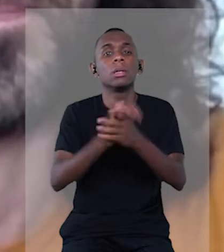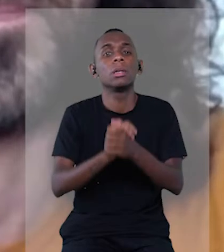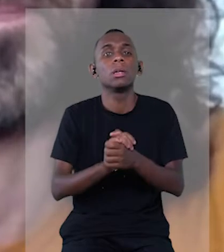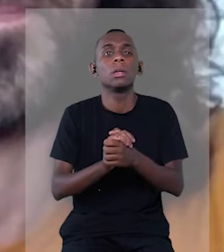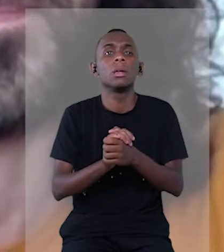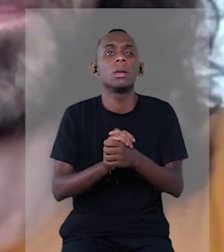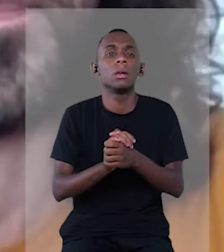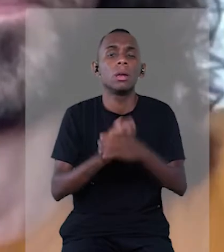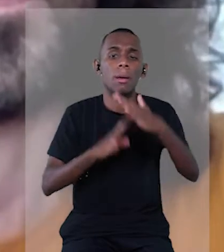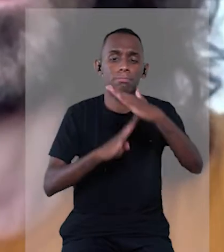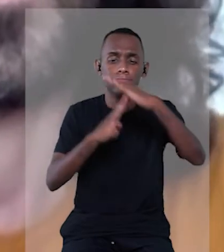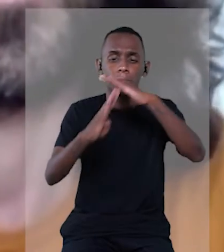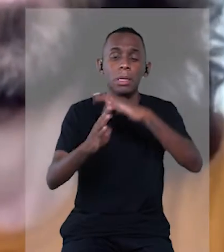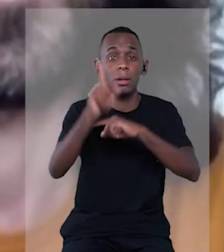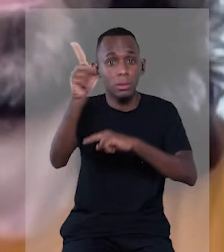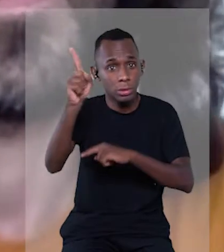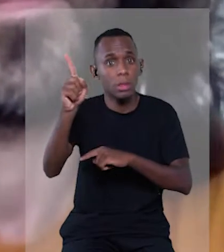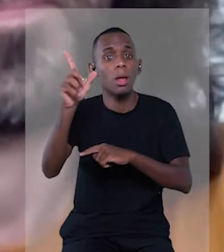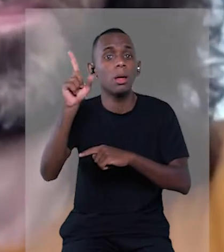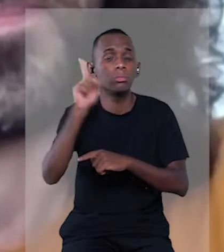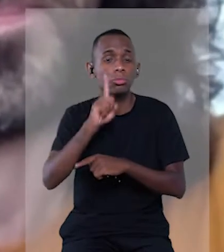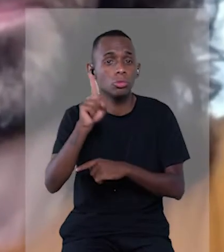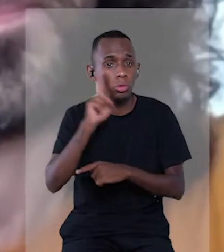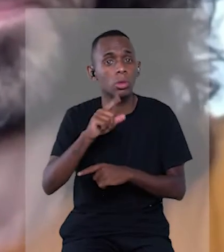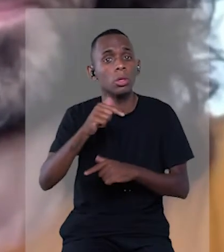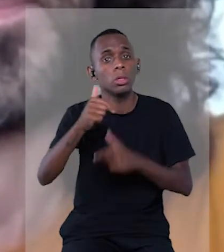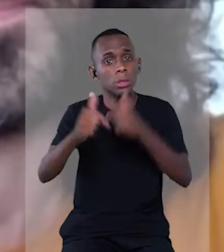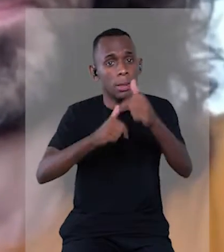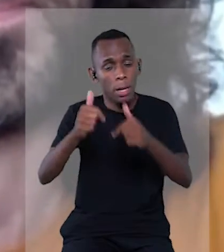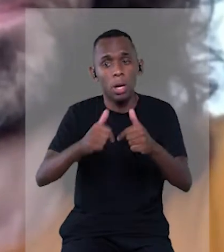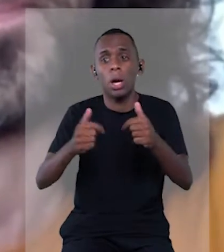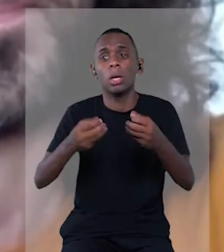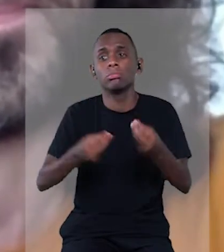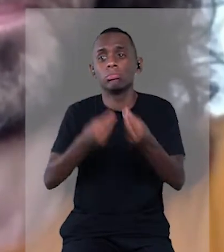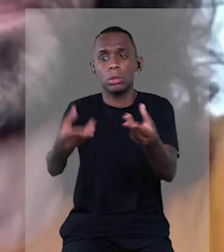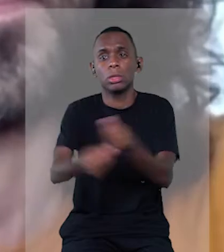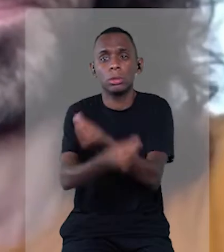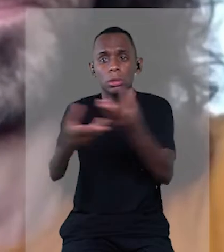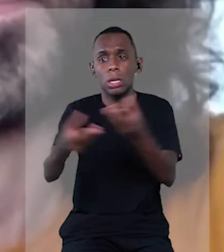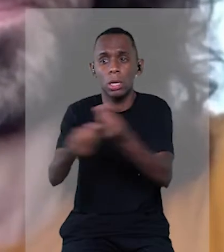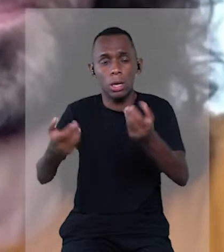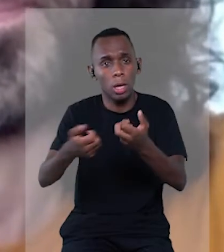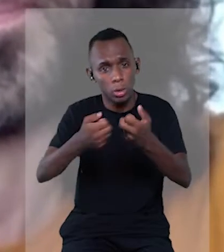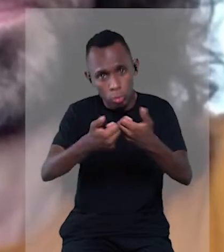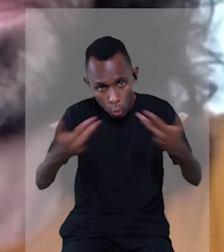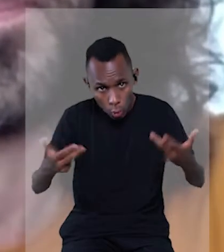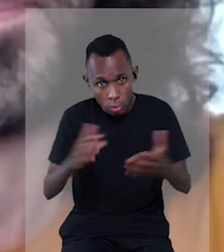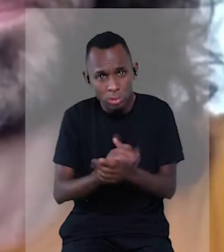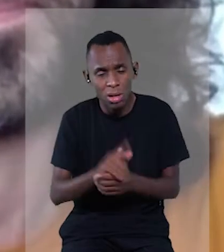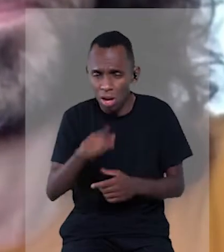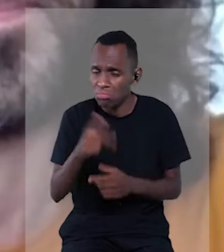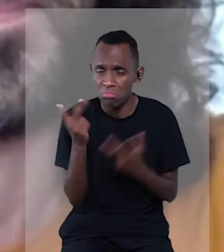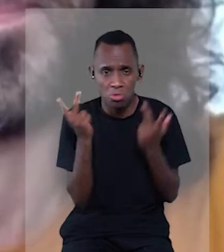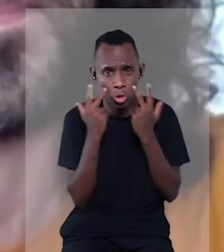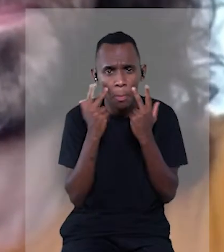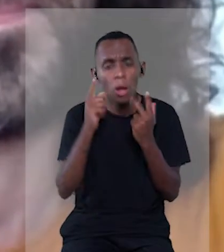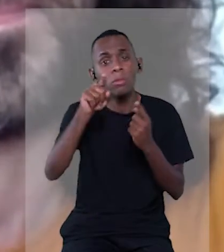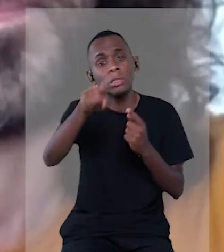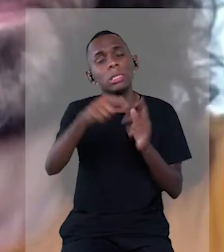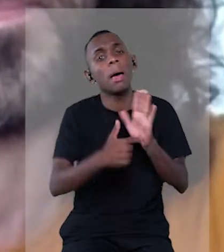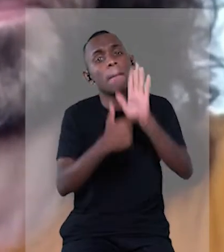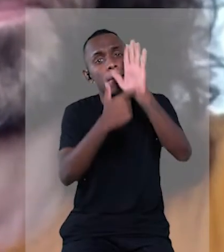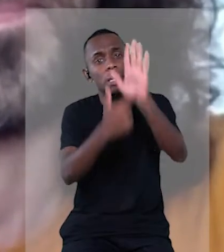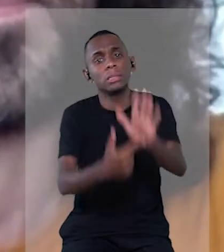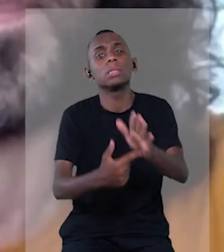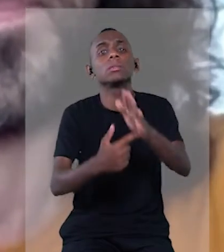lá em Londres, né, trabalhando com entregas, e que é comum, né? Você traz